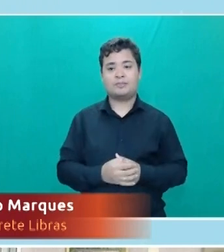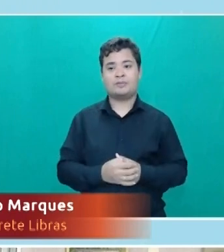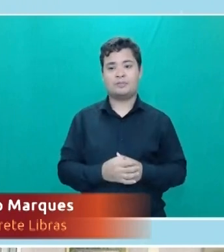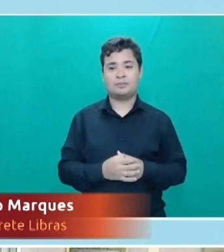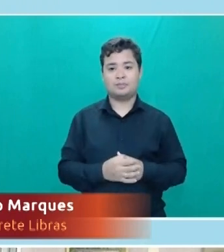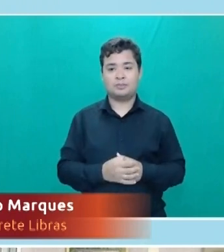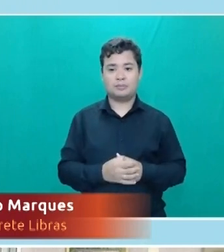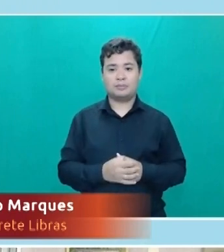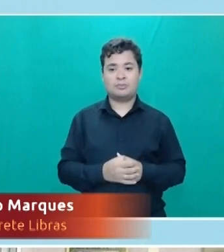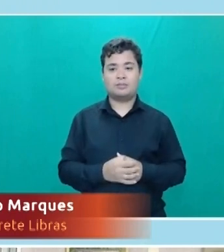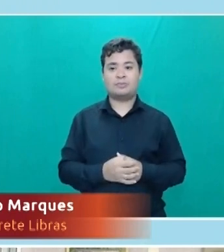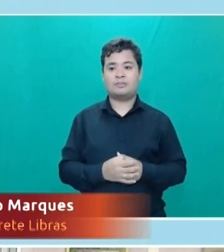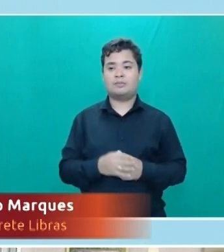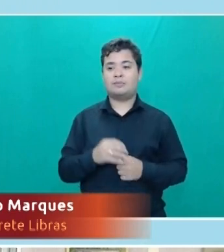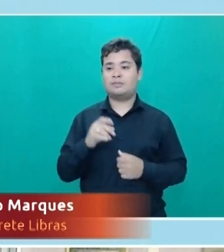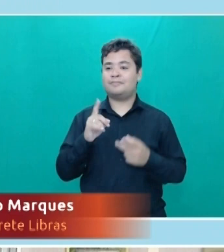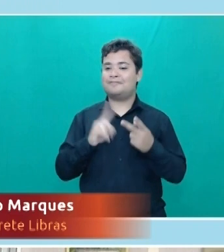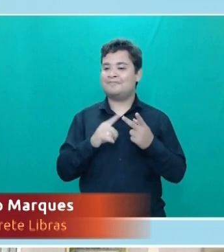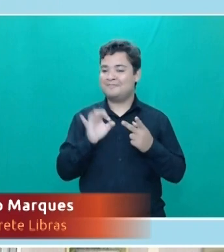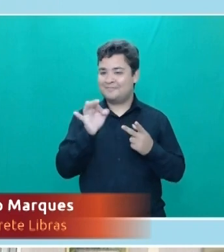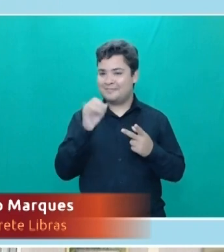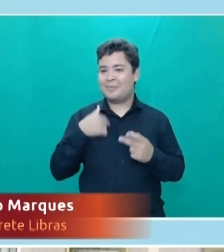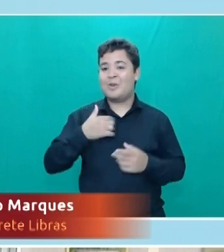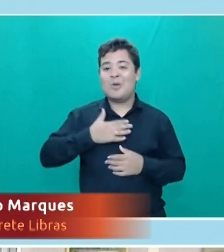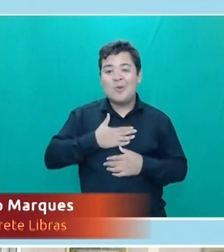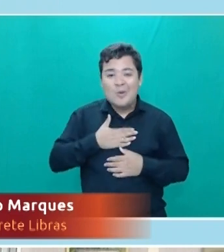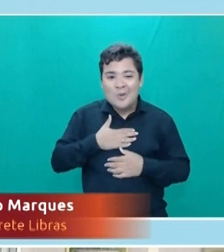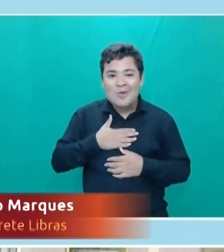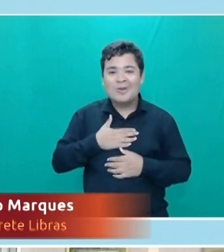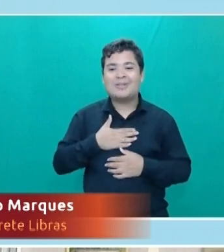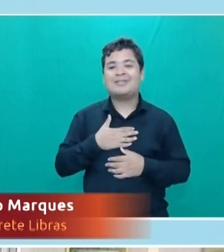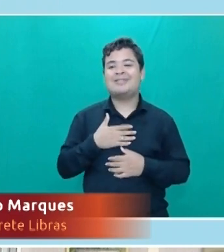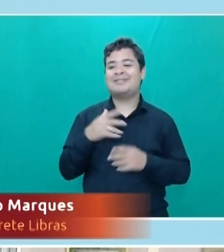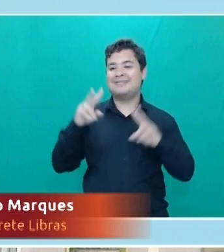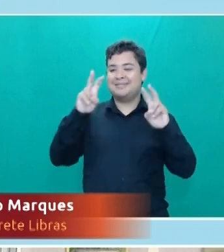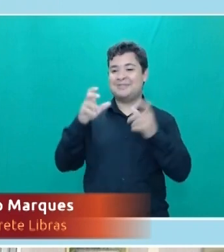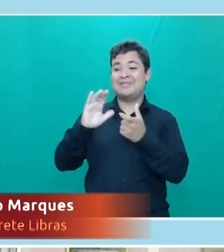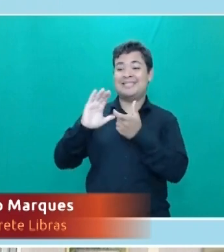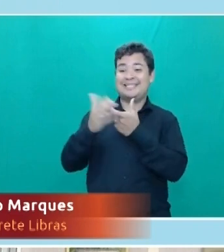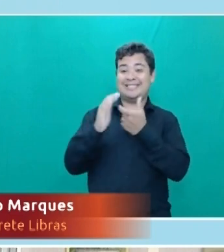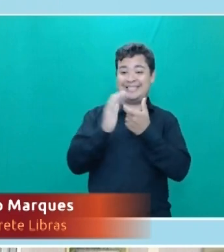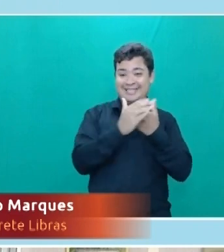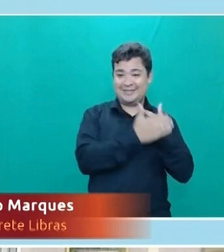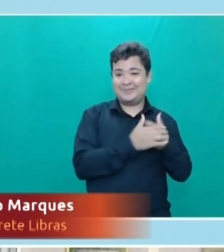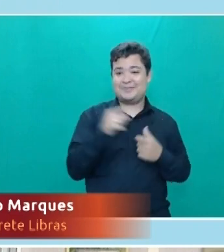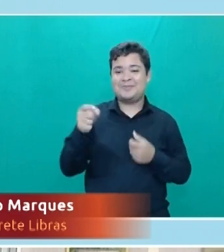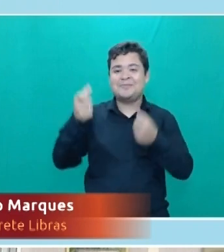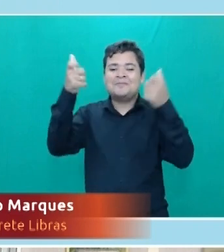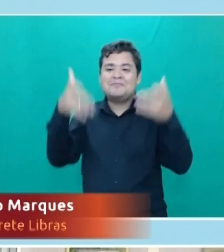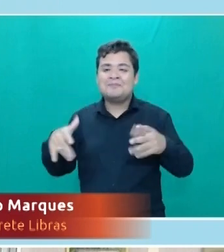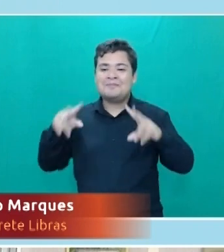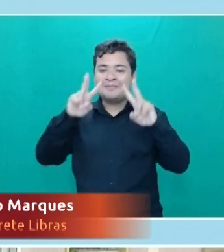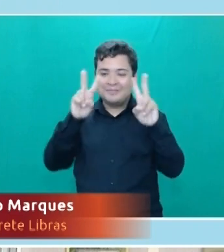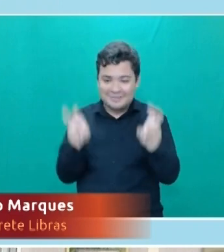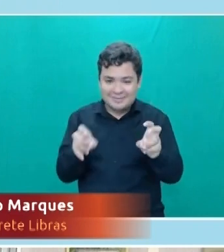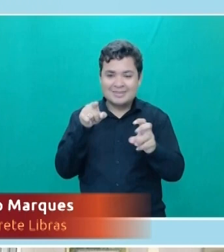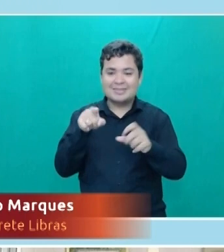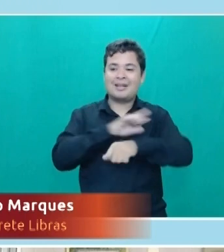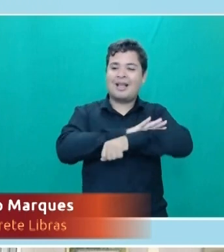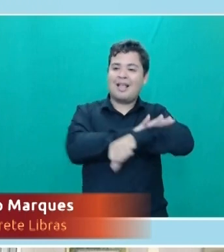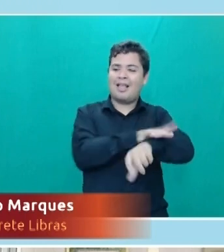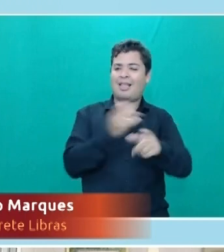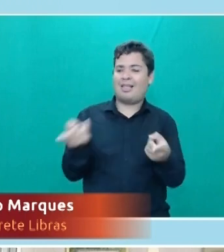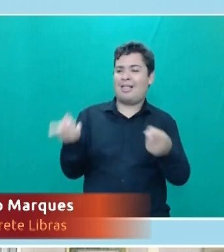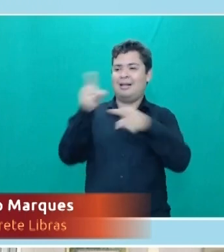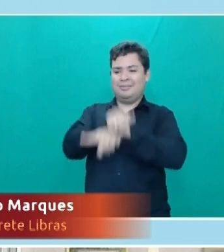pessoas. Salomão, eu sempre gostando aqui de falar da terminologia, né? Você fala de racismo reverso. Explica para o nosso público